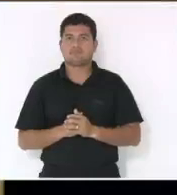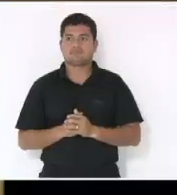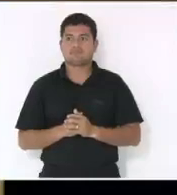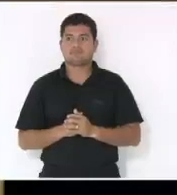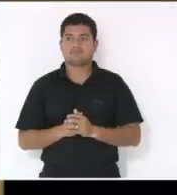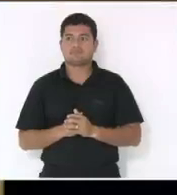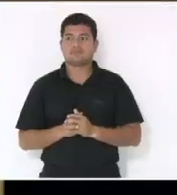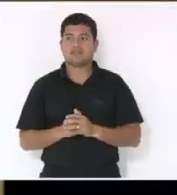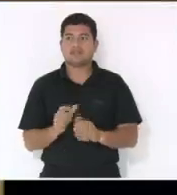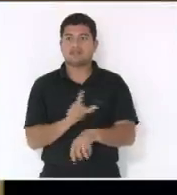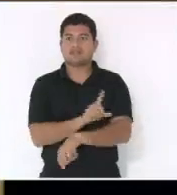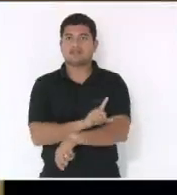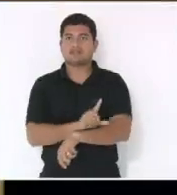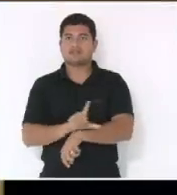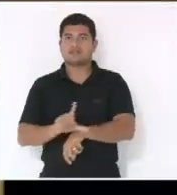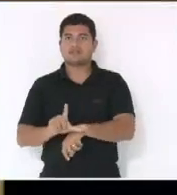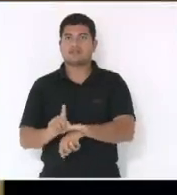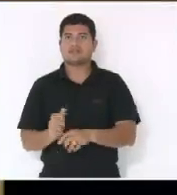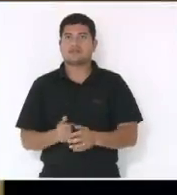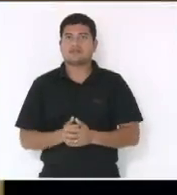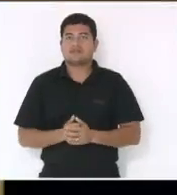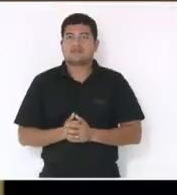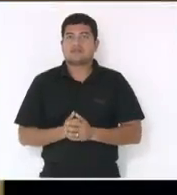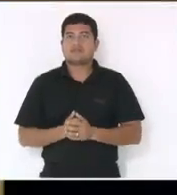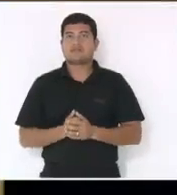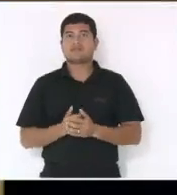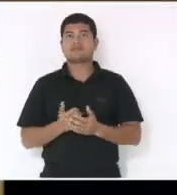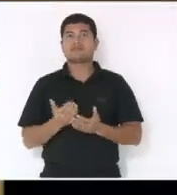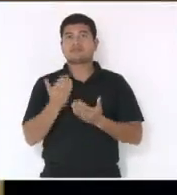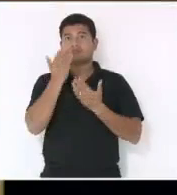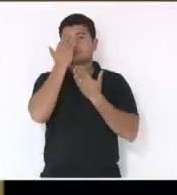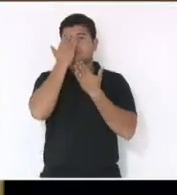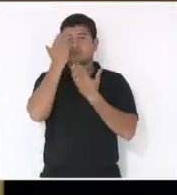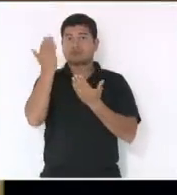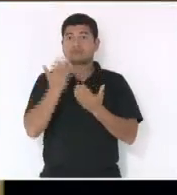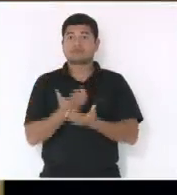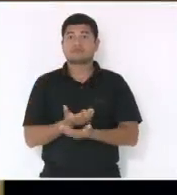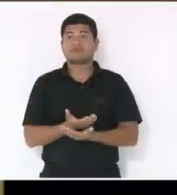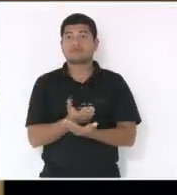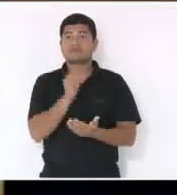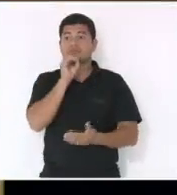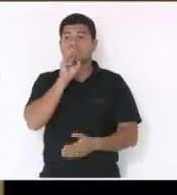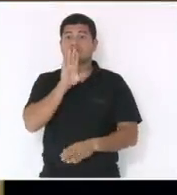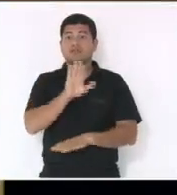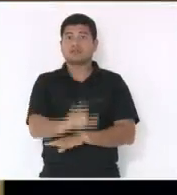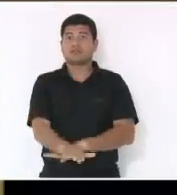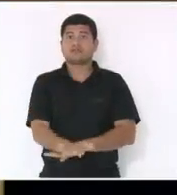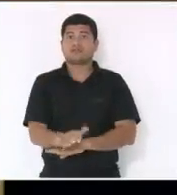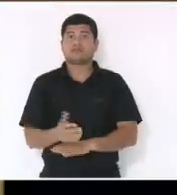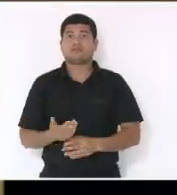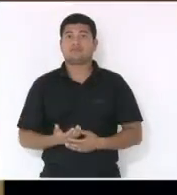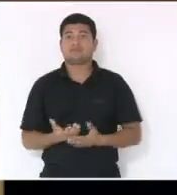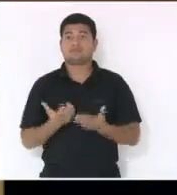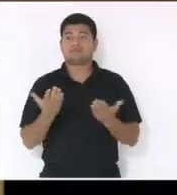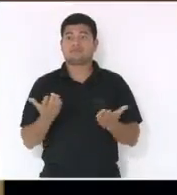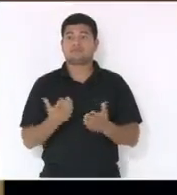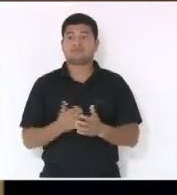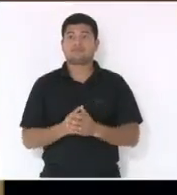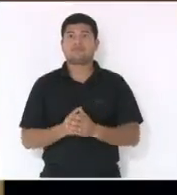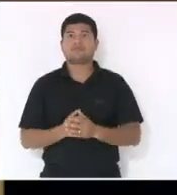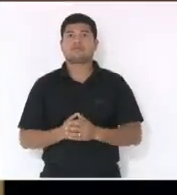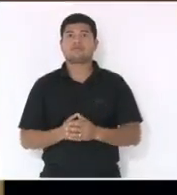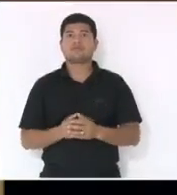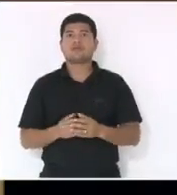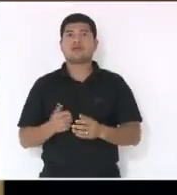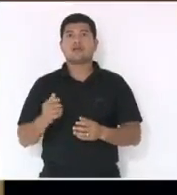Boa tarde a todos, sou Ellen Valtrique Ribeiro, primeira princesa da 30ª Festa Nacional do Pinhão. Gostaria de agradecer a oportunidade de estar